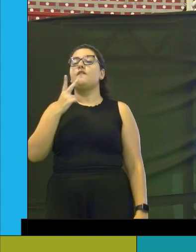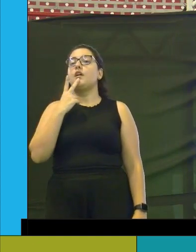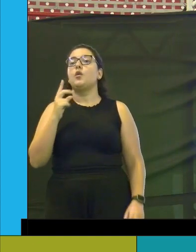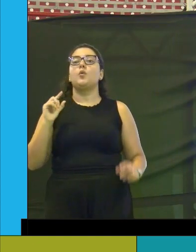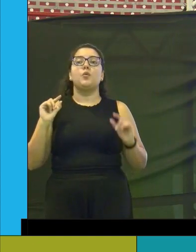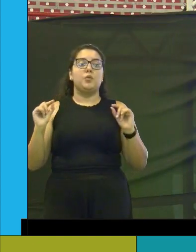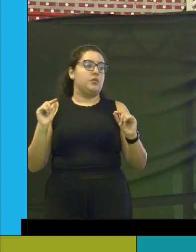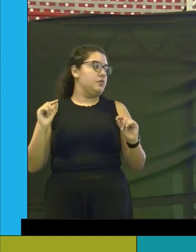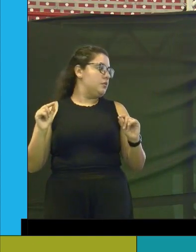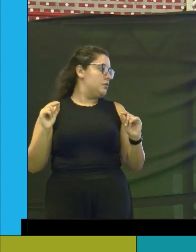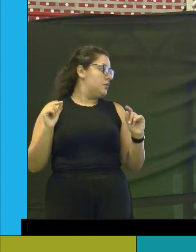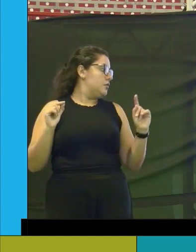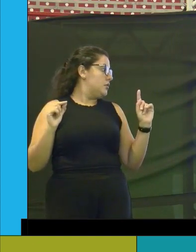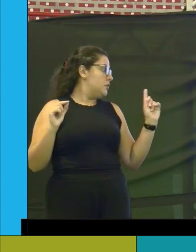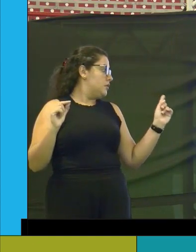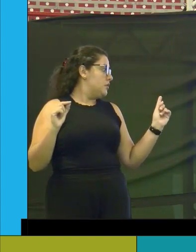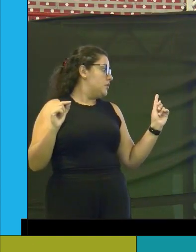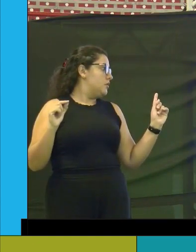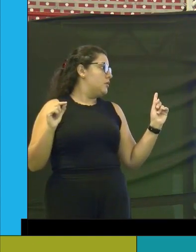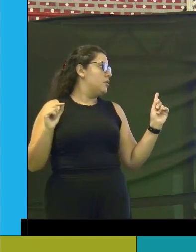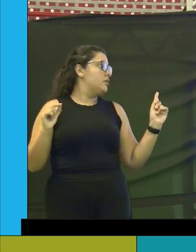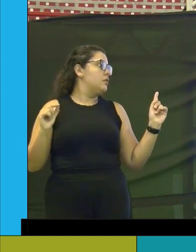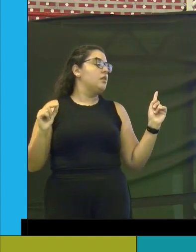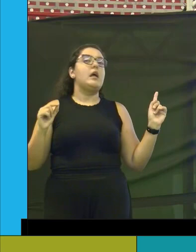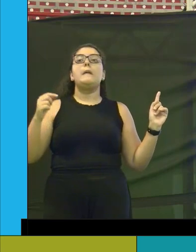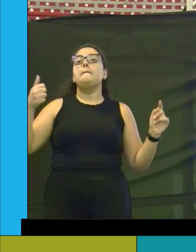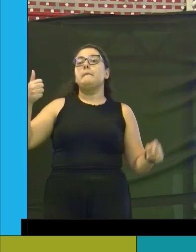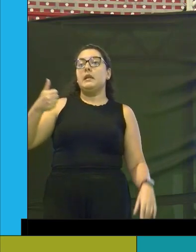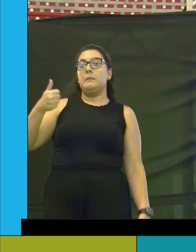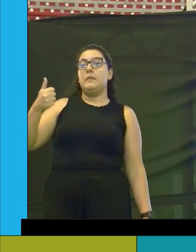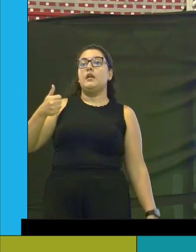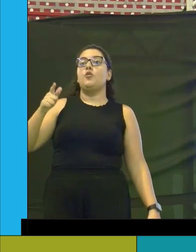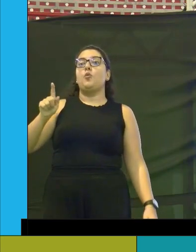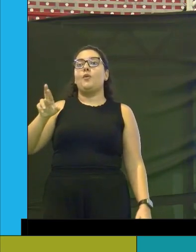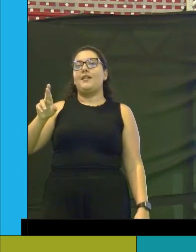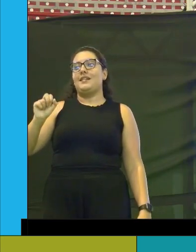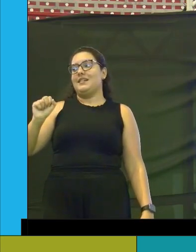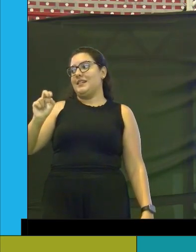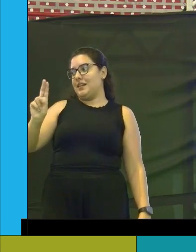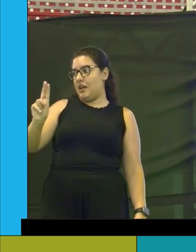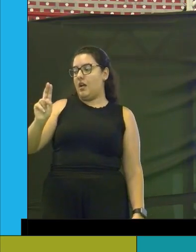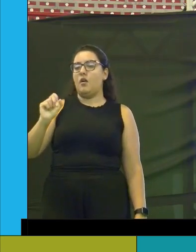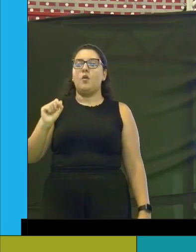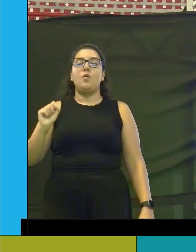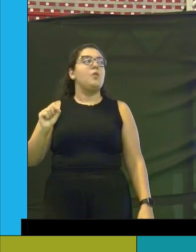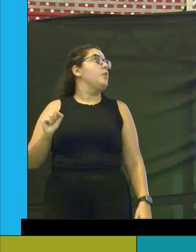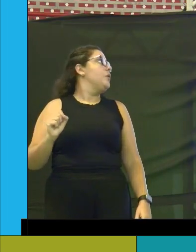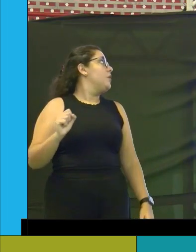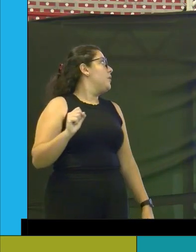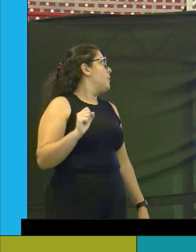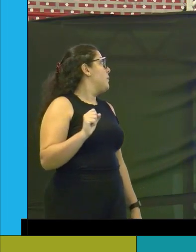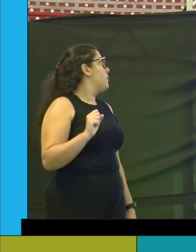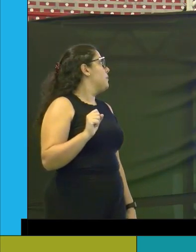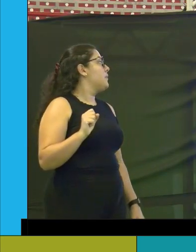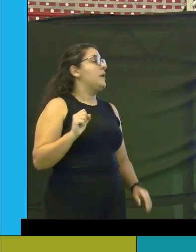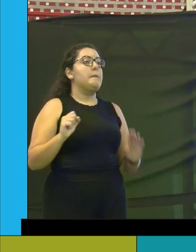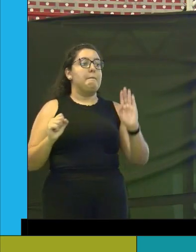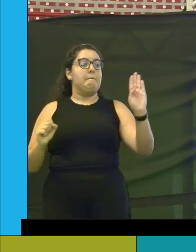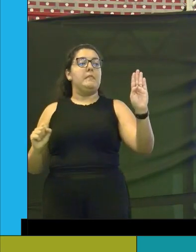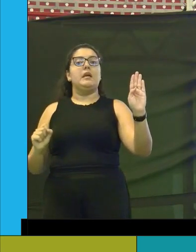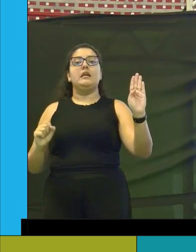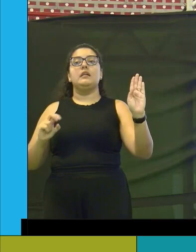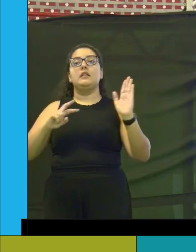essa função aqui, pessoal, ela é uma função do primeiro grau. Esse B representa quem? O